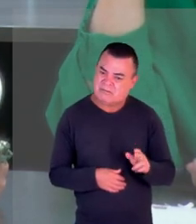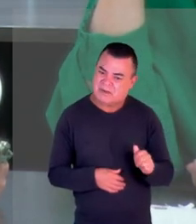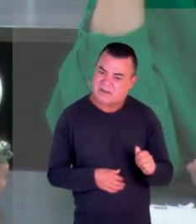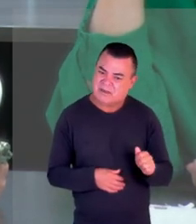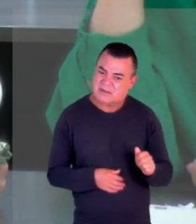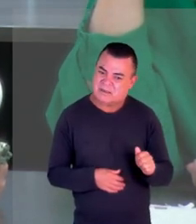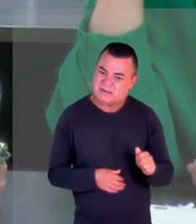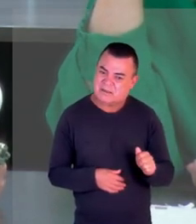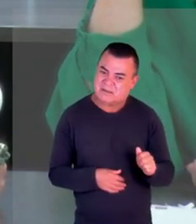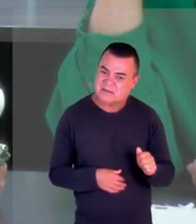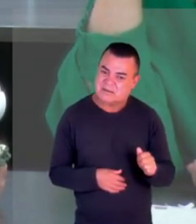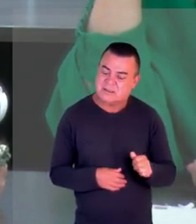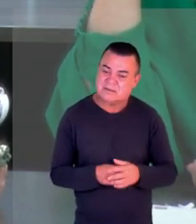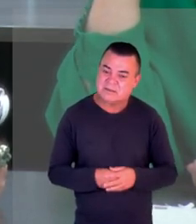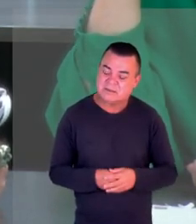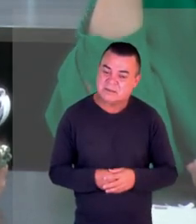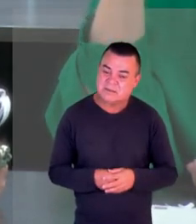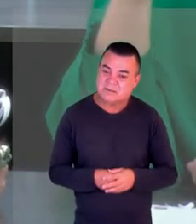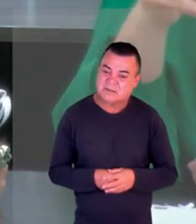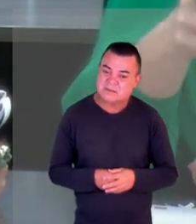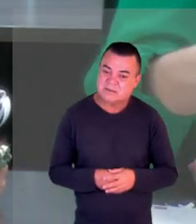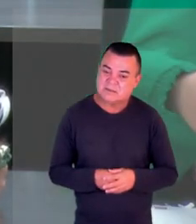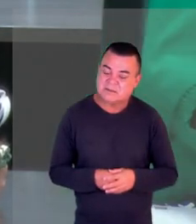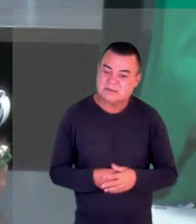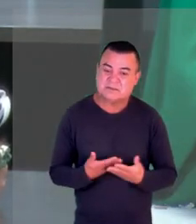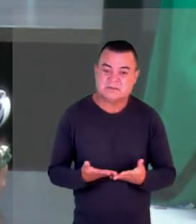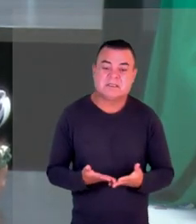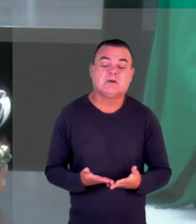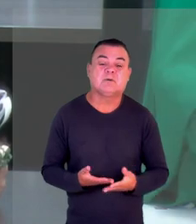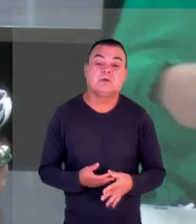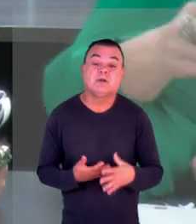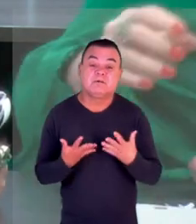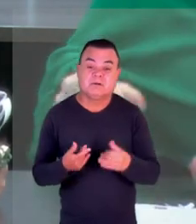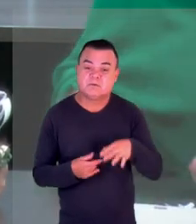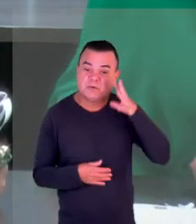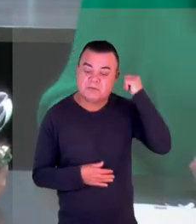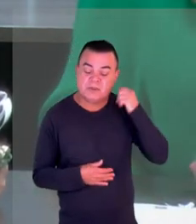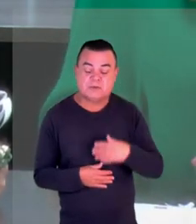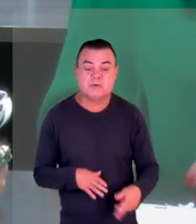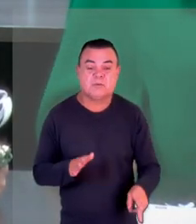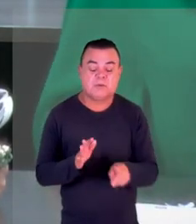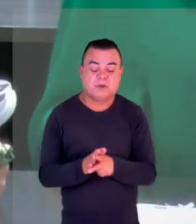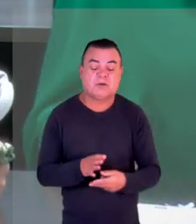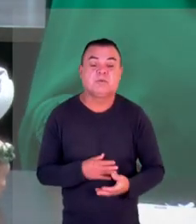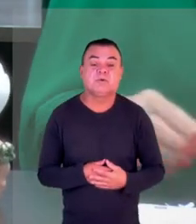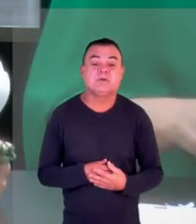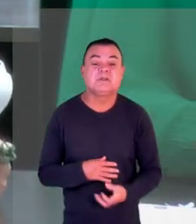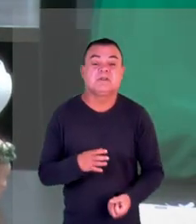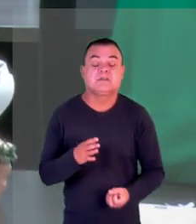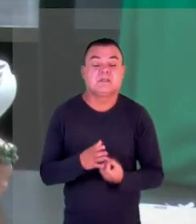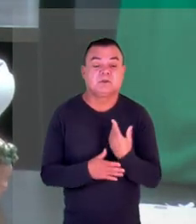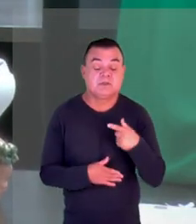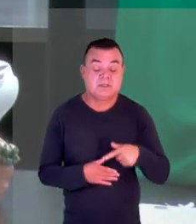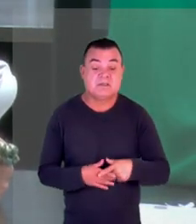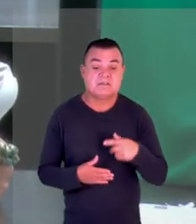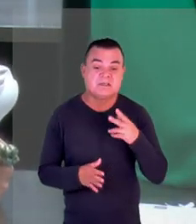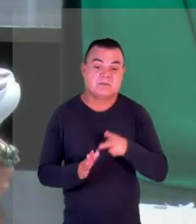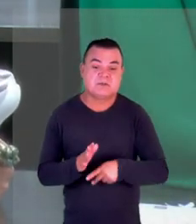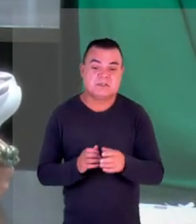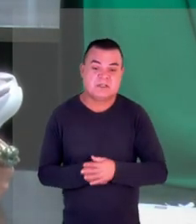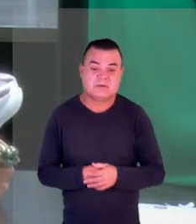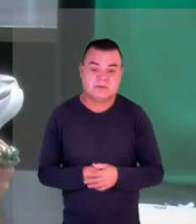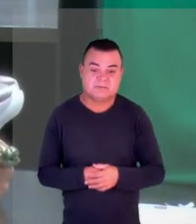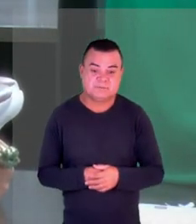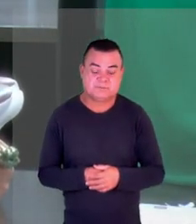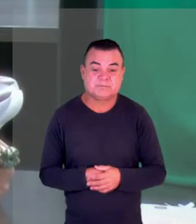a gente vai ter a sorte aí de ouvir do próprio autor dessa atuação com a palavra Dr Fernando